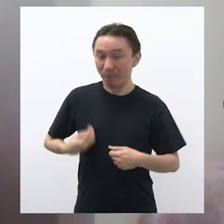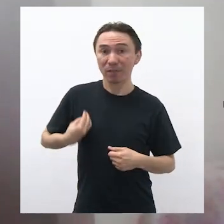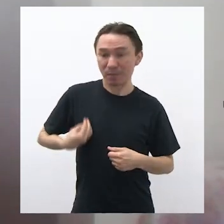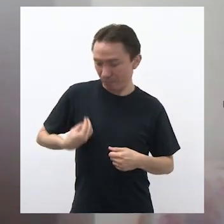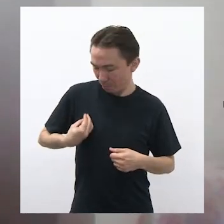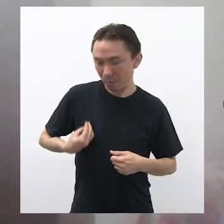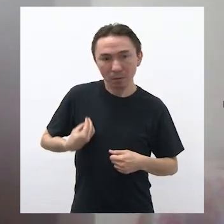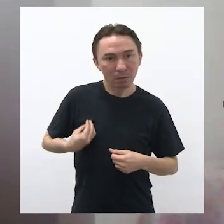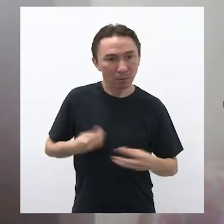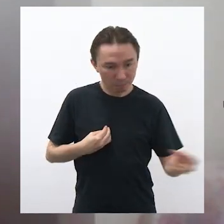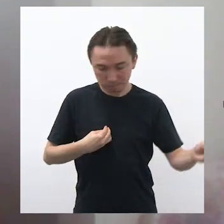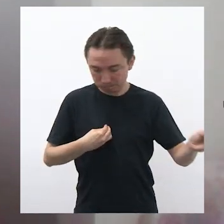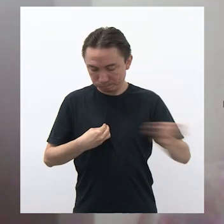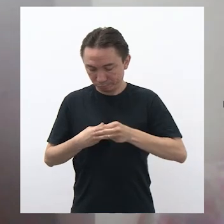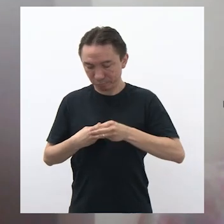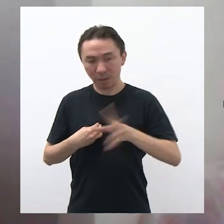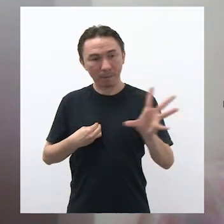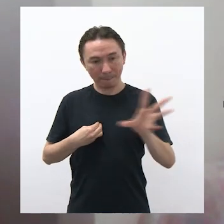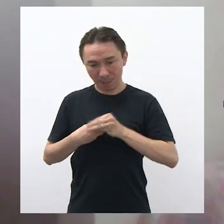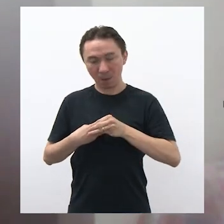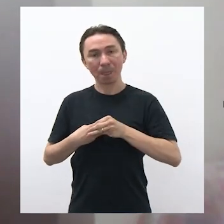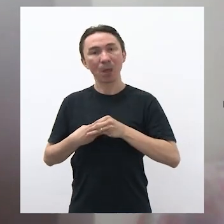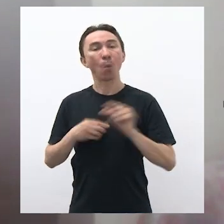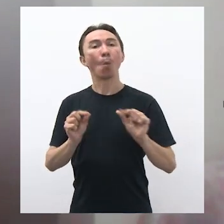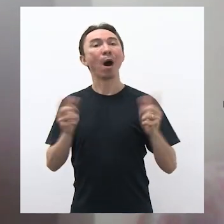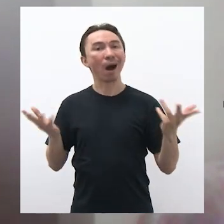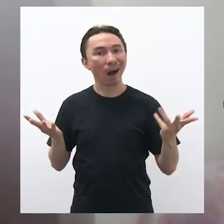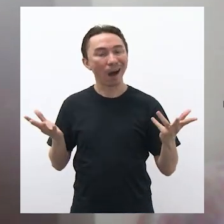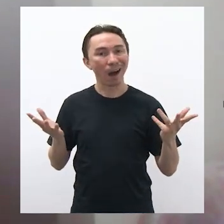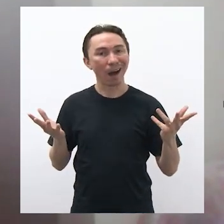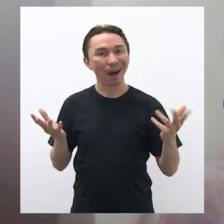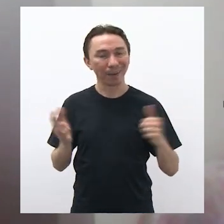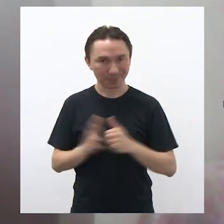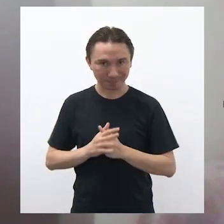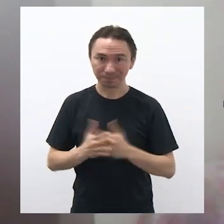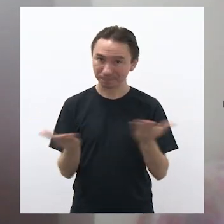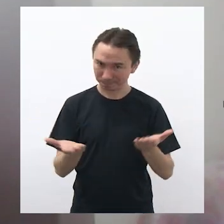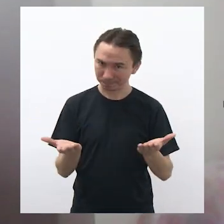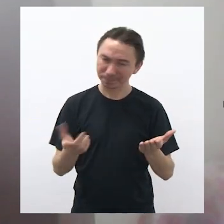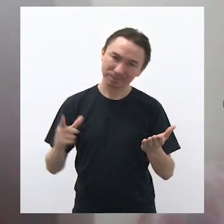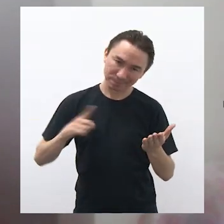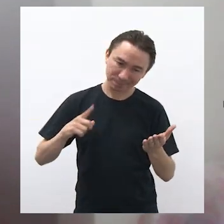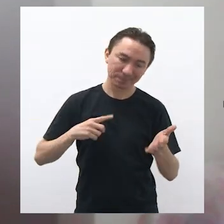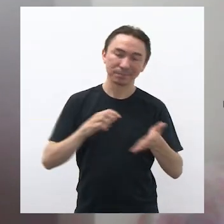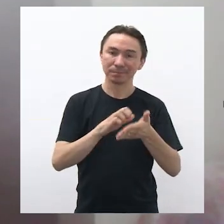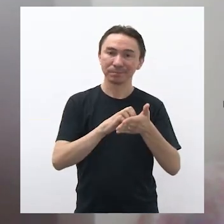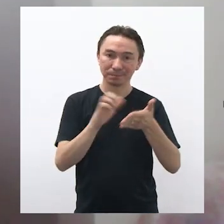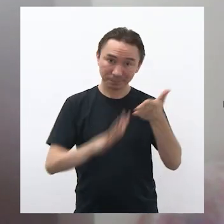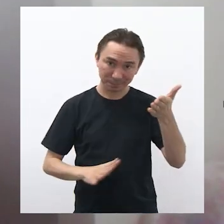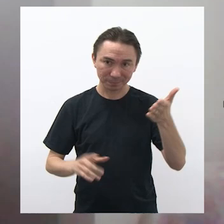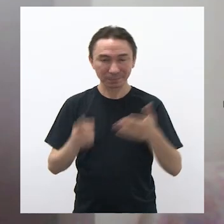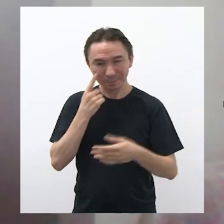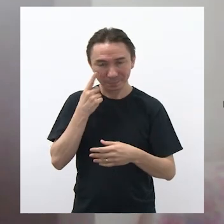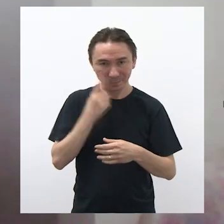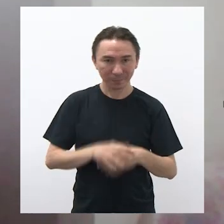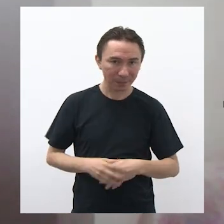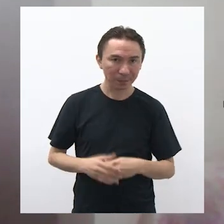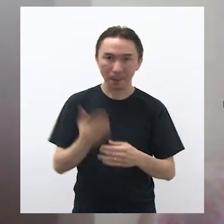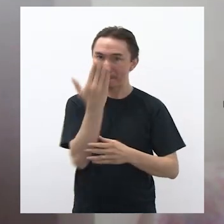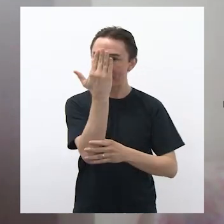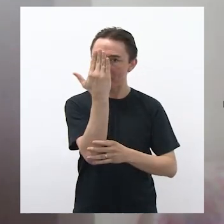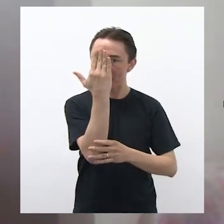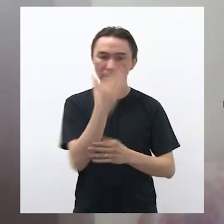Então, a gente vai propor, nesse primeiro momento, que a gente faça esse exercício. Ao olhar para o retrovisor, que é esse instrumento